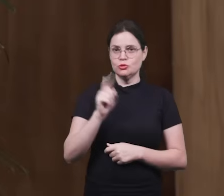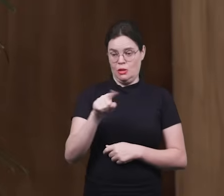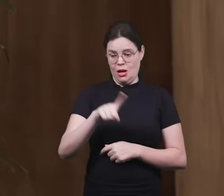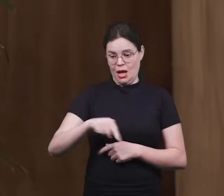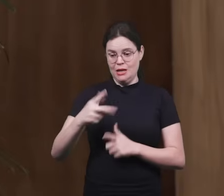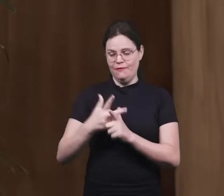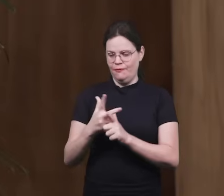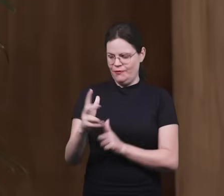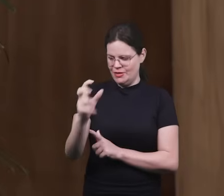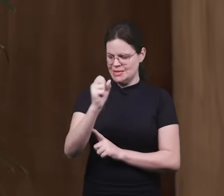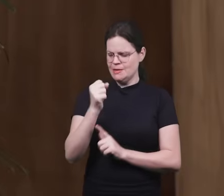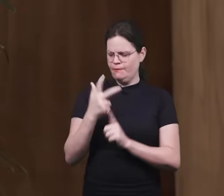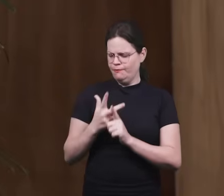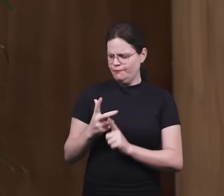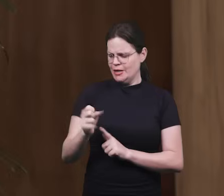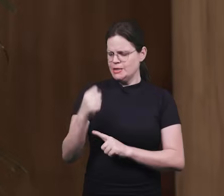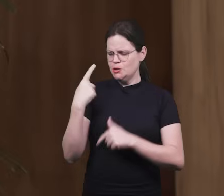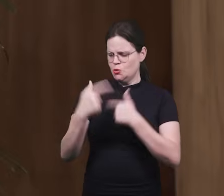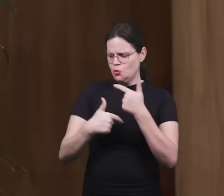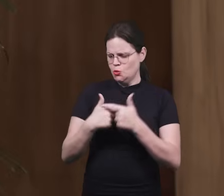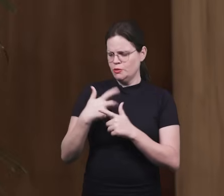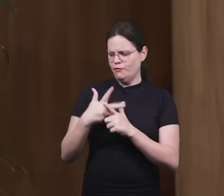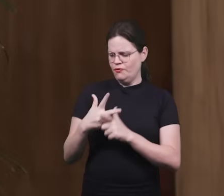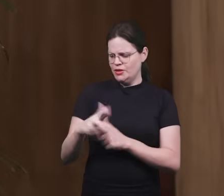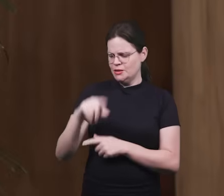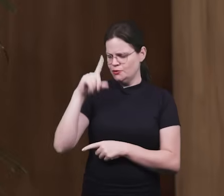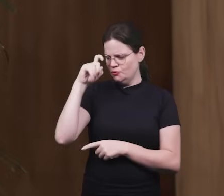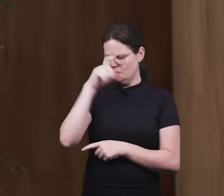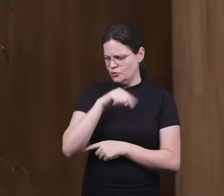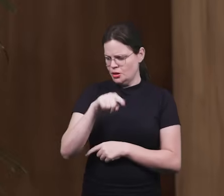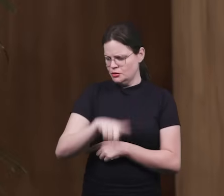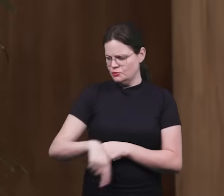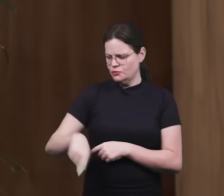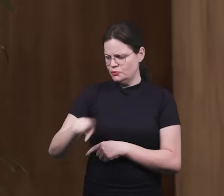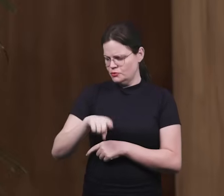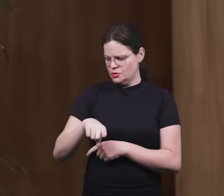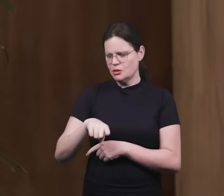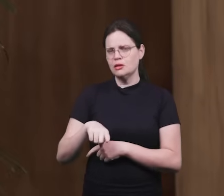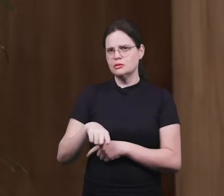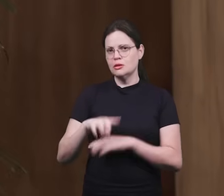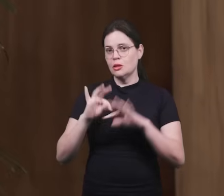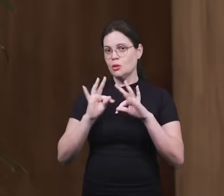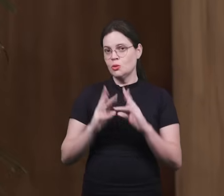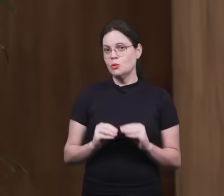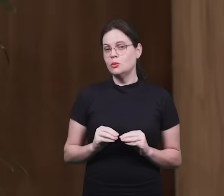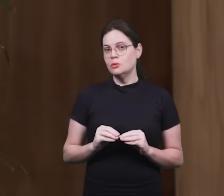as dificuldades. Olha, vocês não estarão mais identificados com